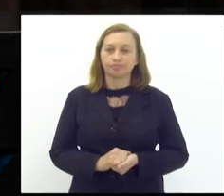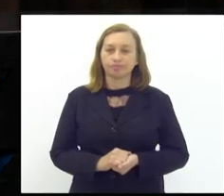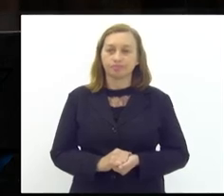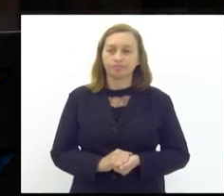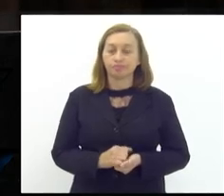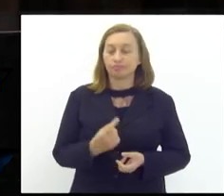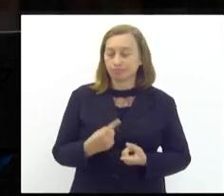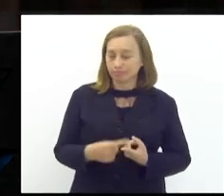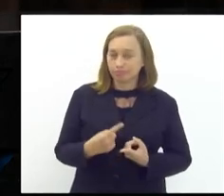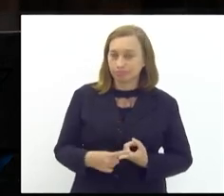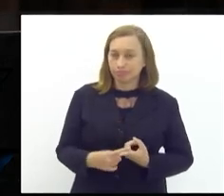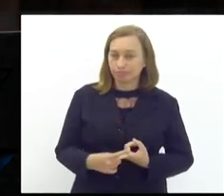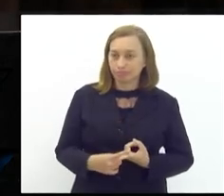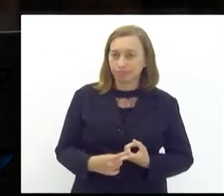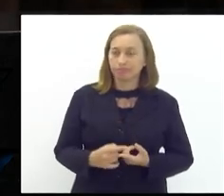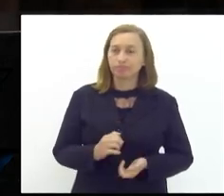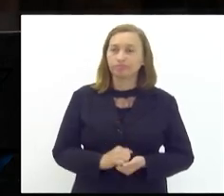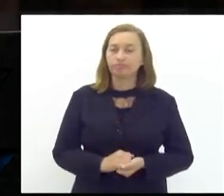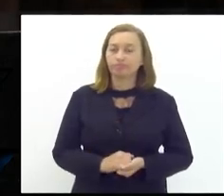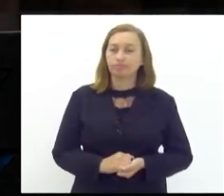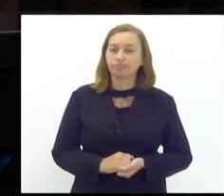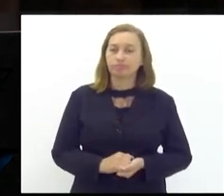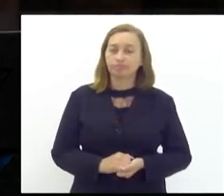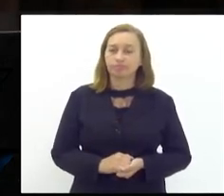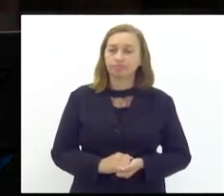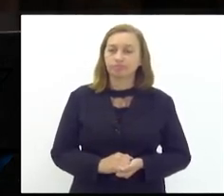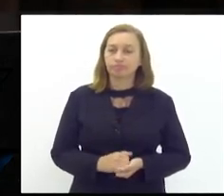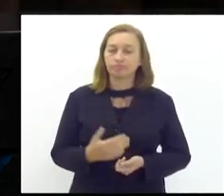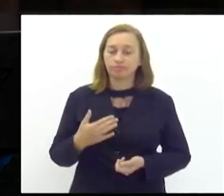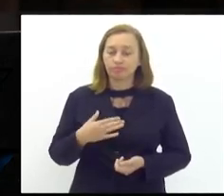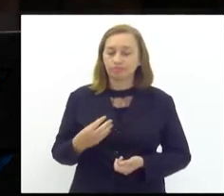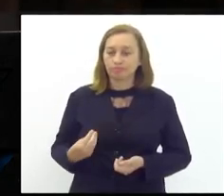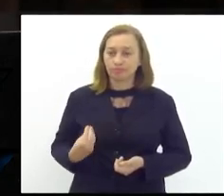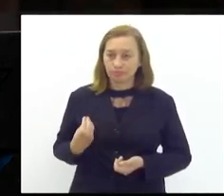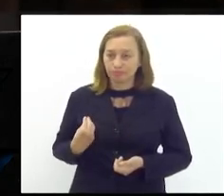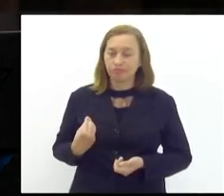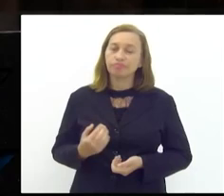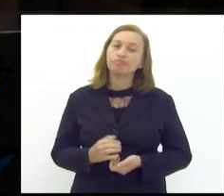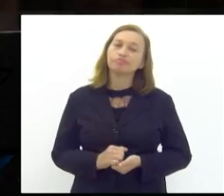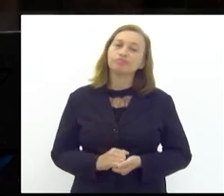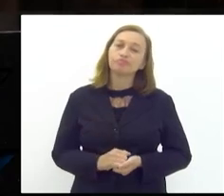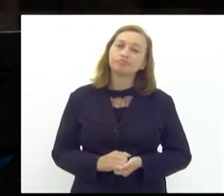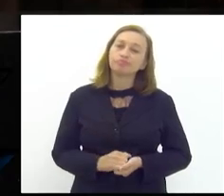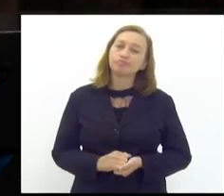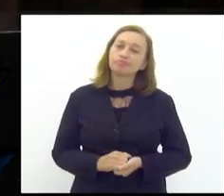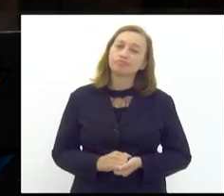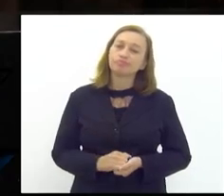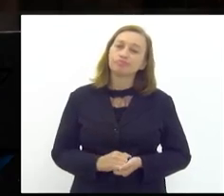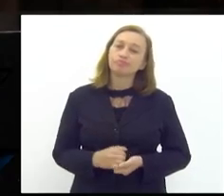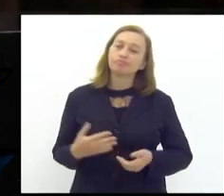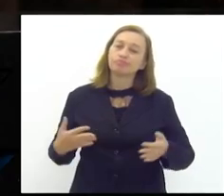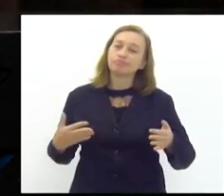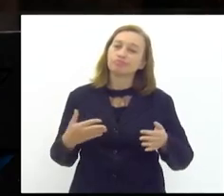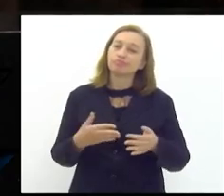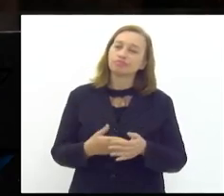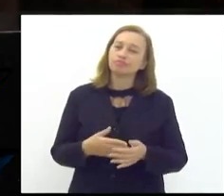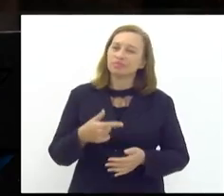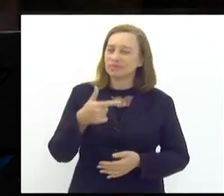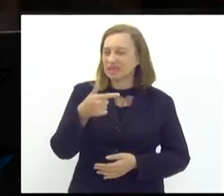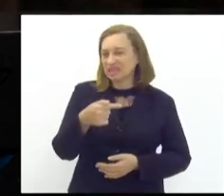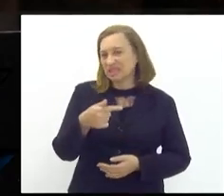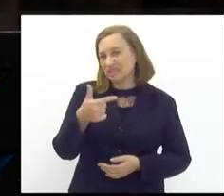porque a essa altura da minha vida chegado eu aos